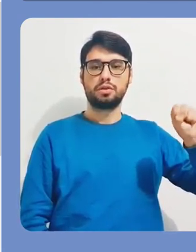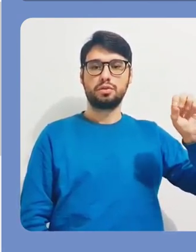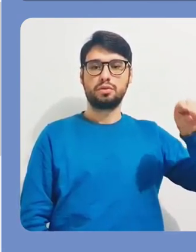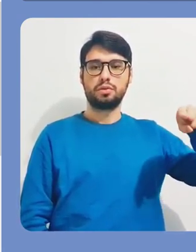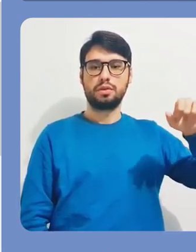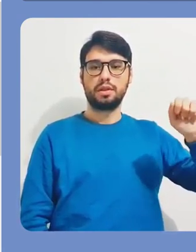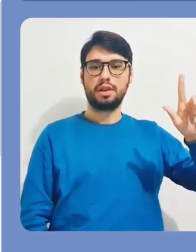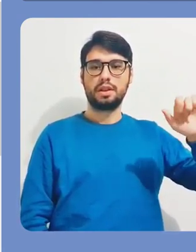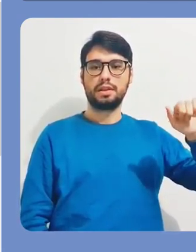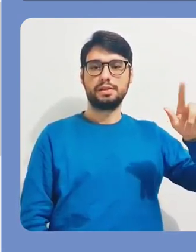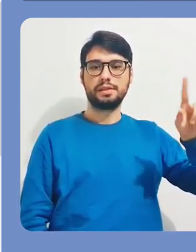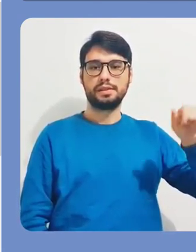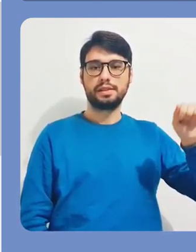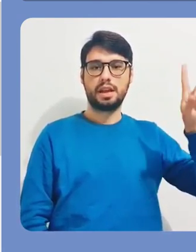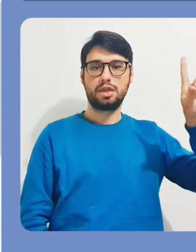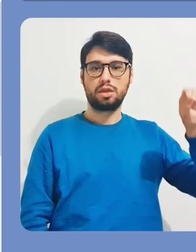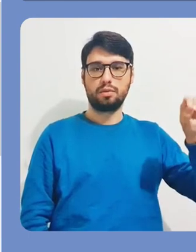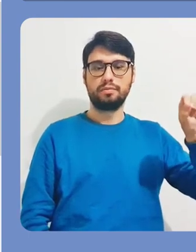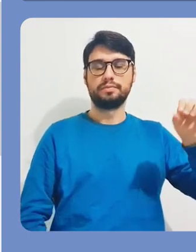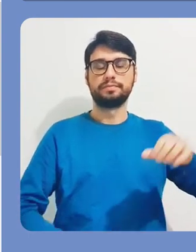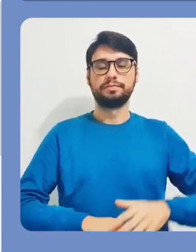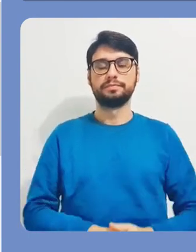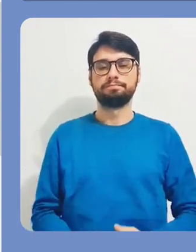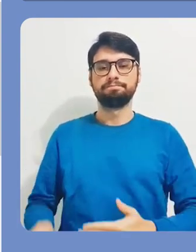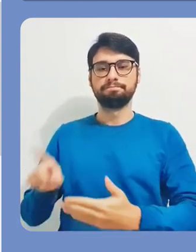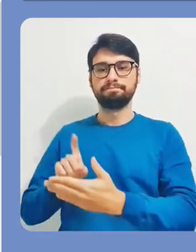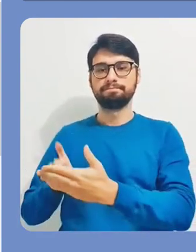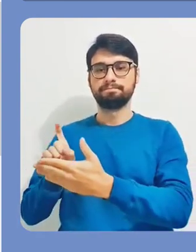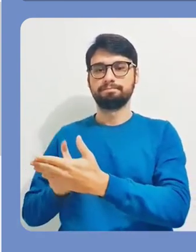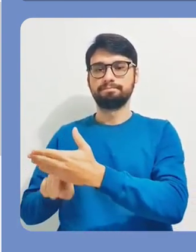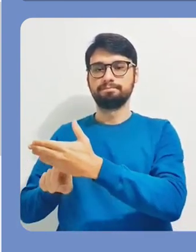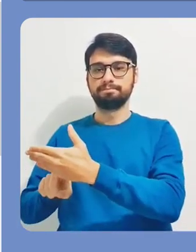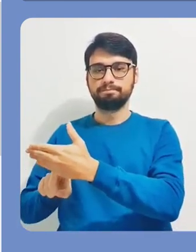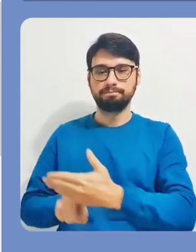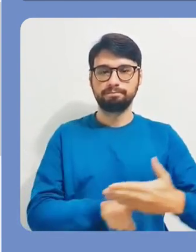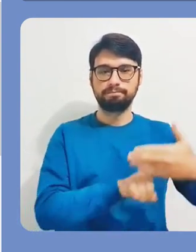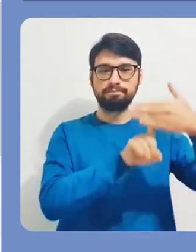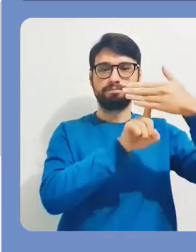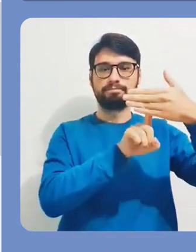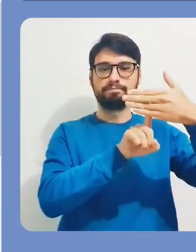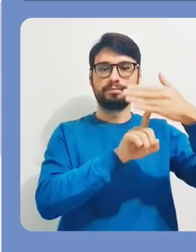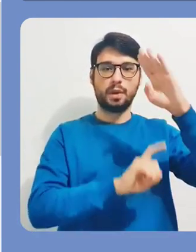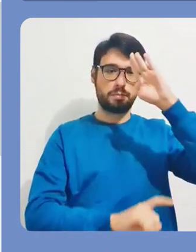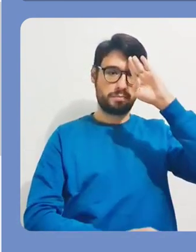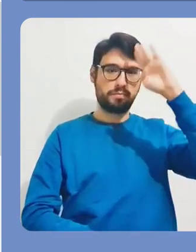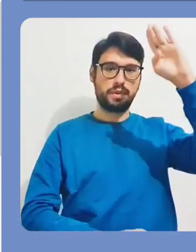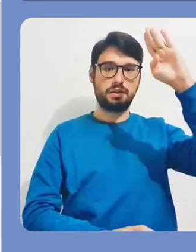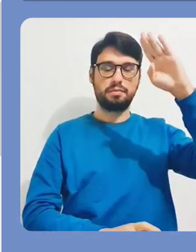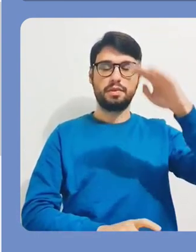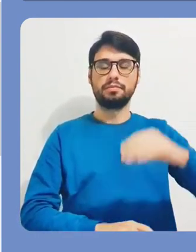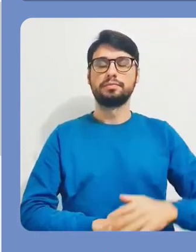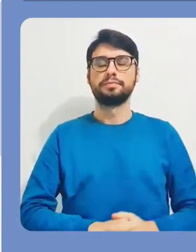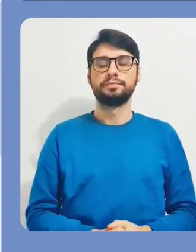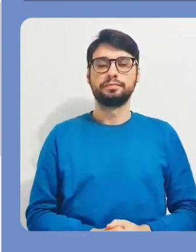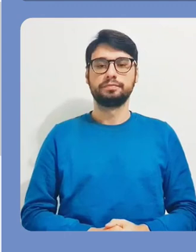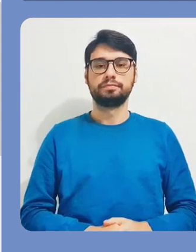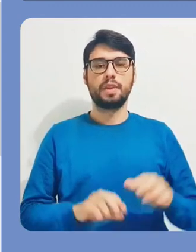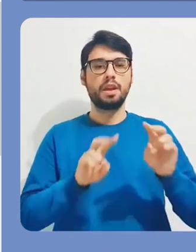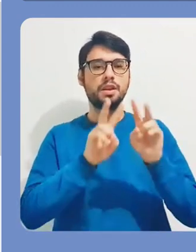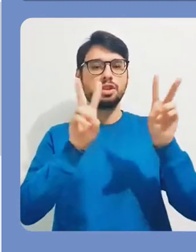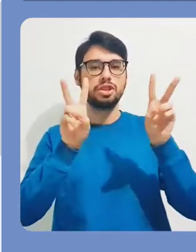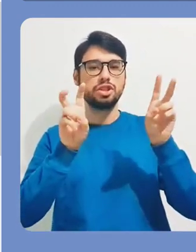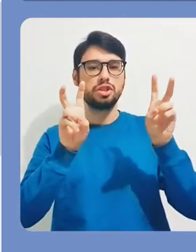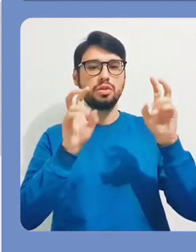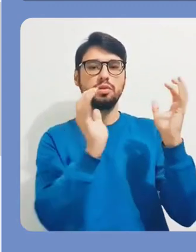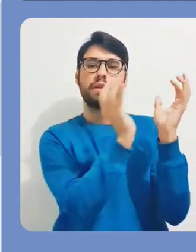eu quiser. Então eu vou adicionar mais um menu agora ao menu principal. Clico aqui em menu personalizado, arrasto até